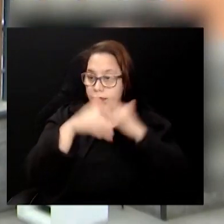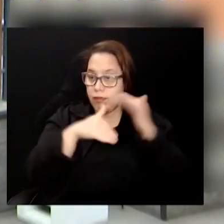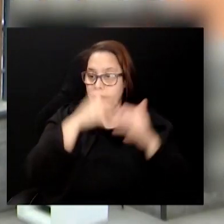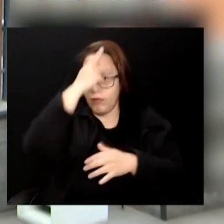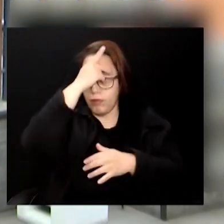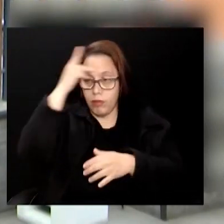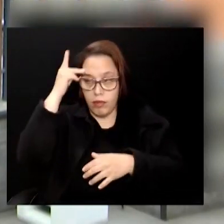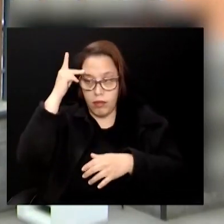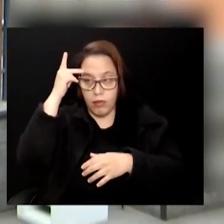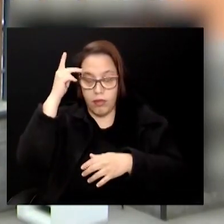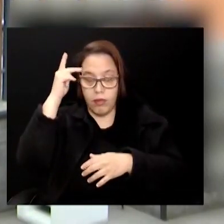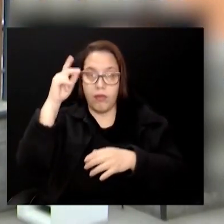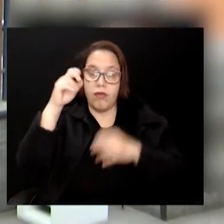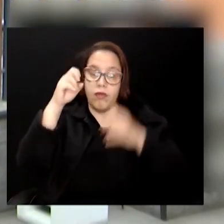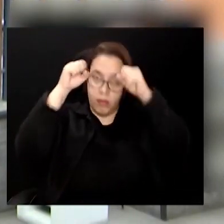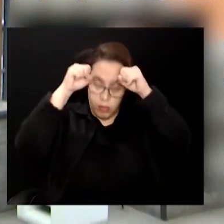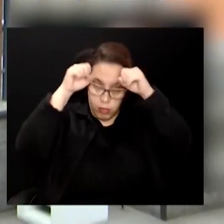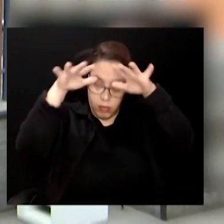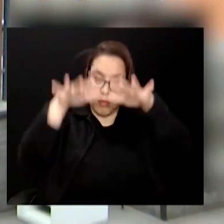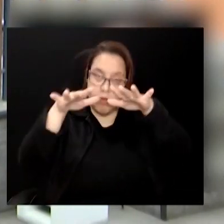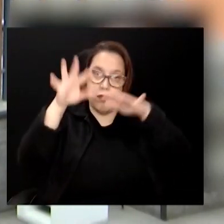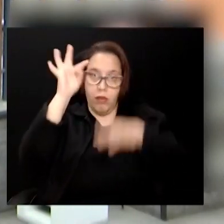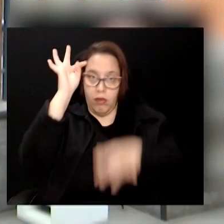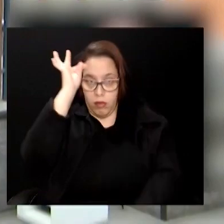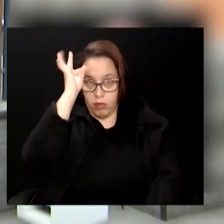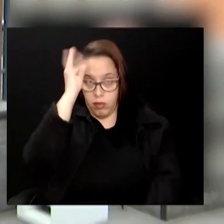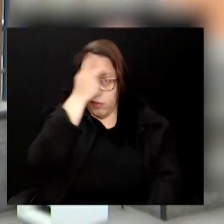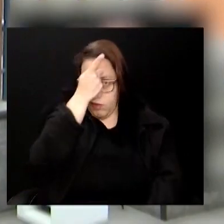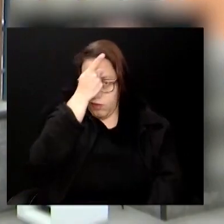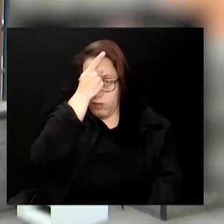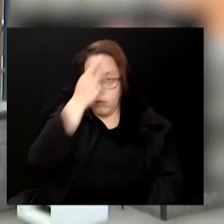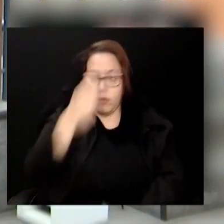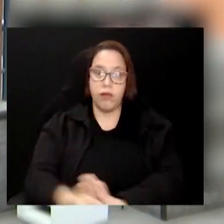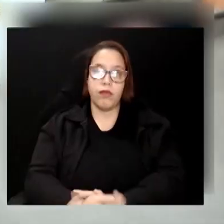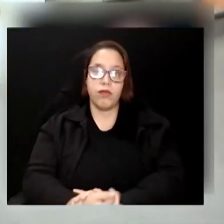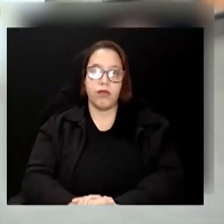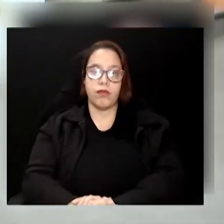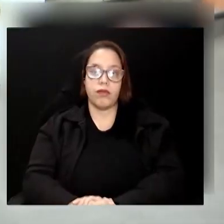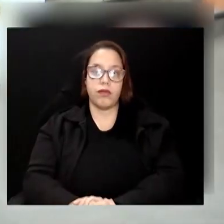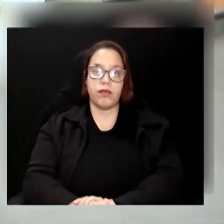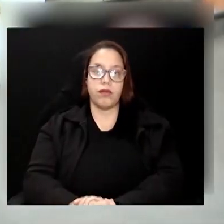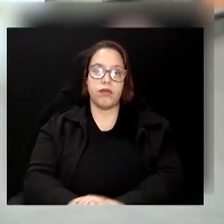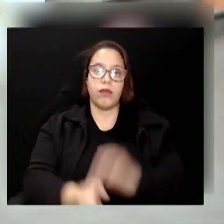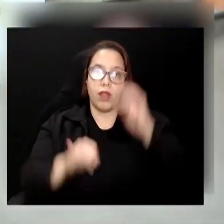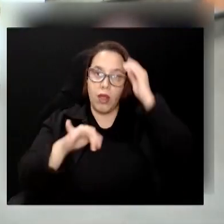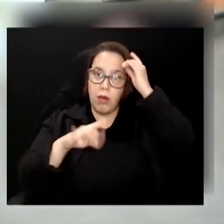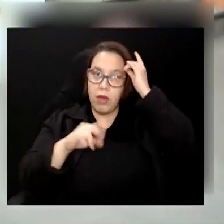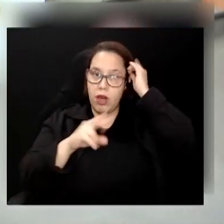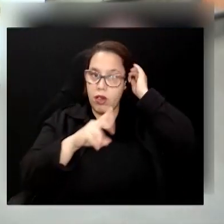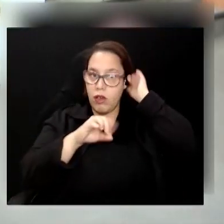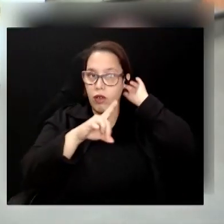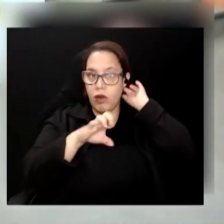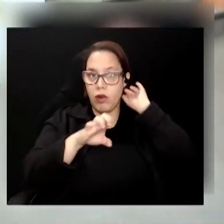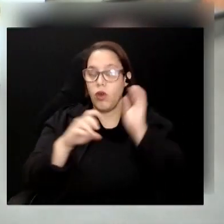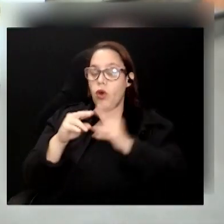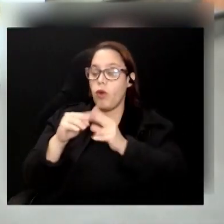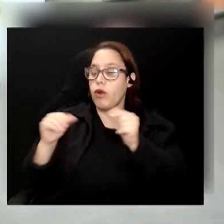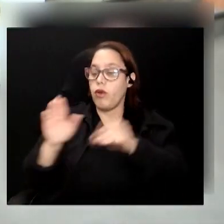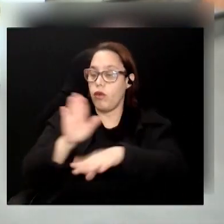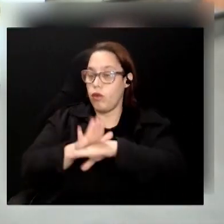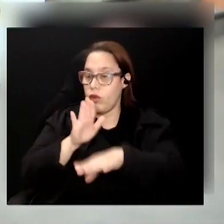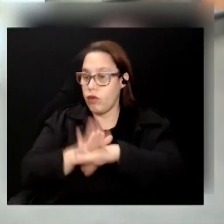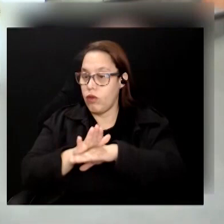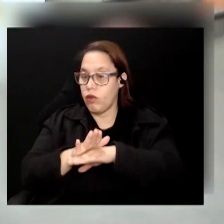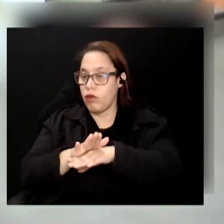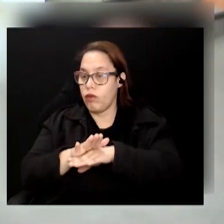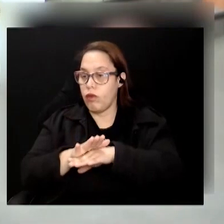do espectro autista e transtorno do déficit de atenção com hiperatividade. Minerais que ajudam muito para a síndrome de TEA